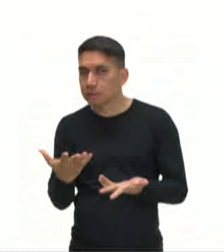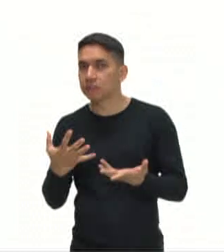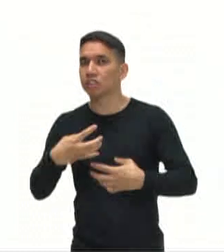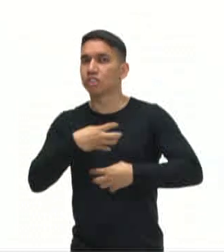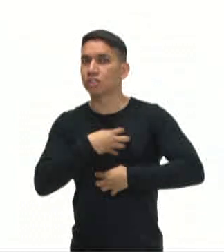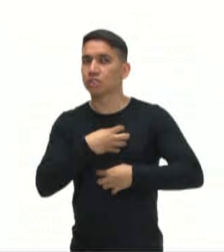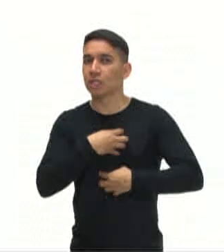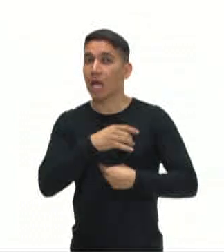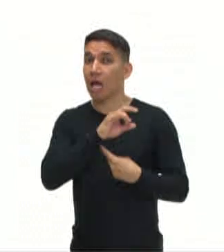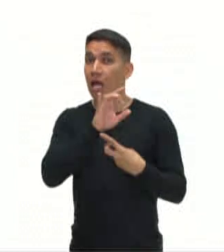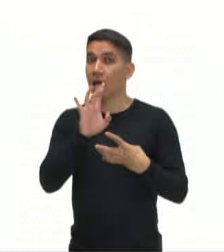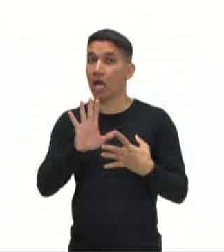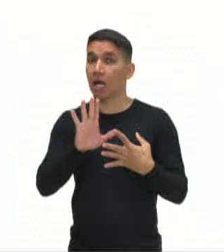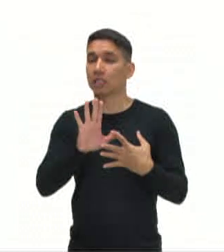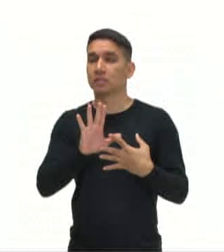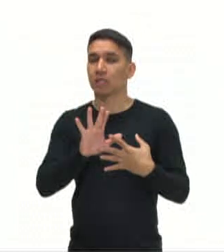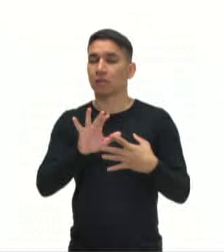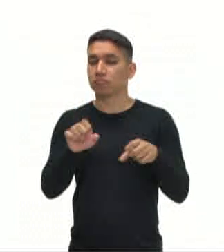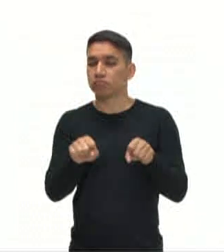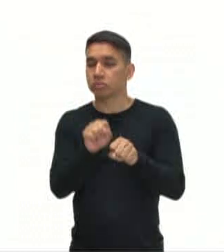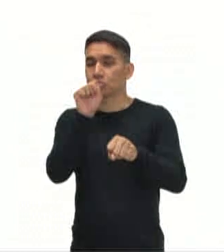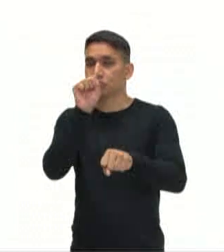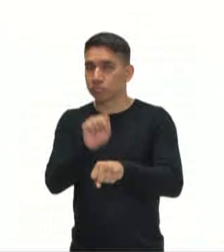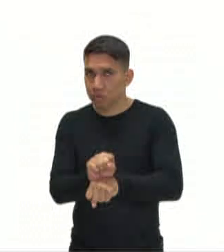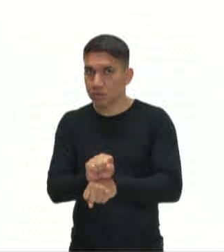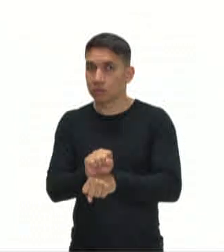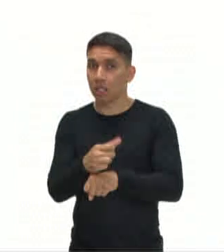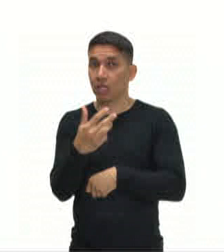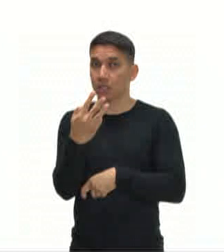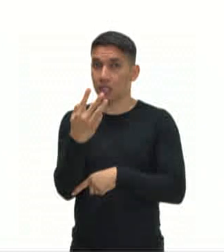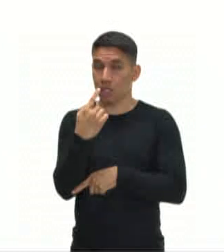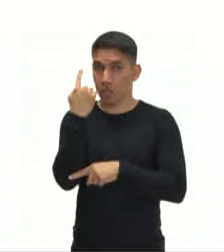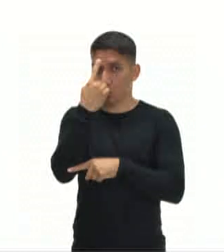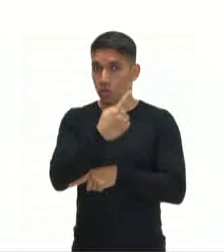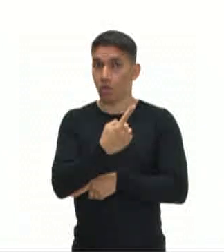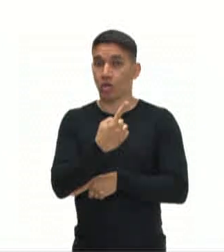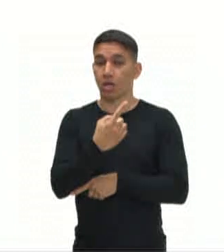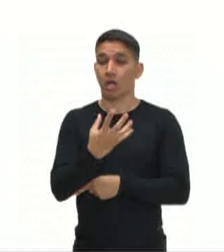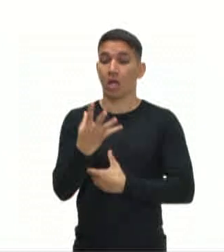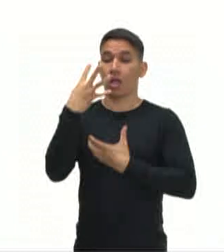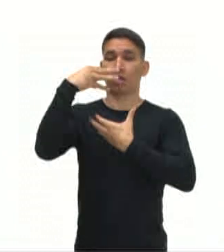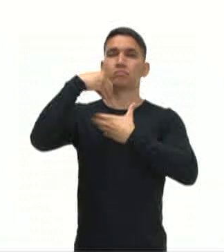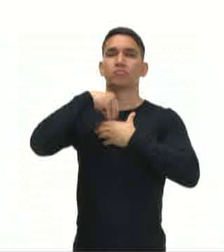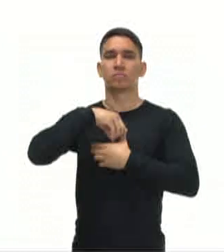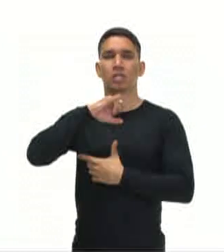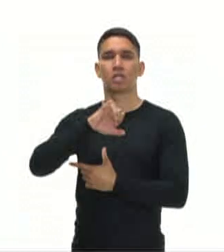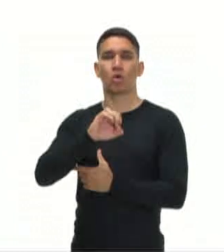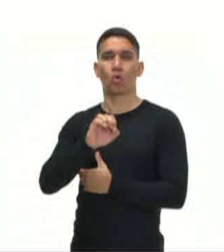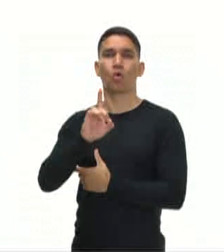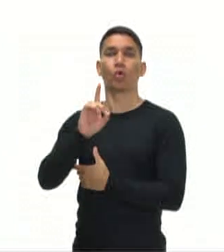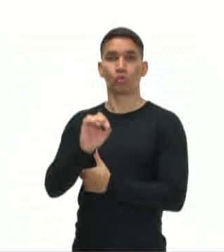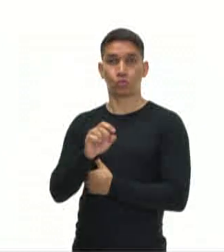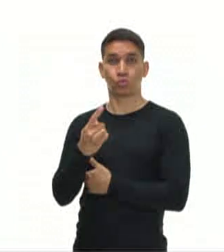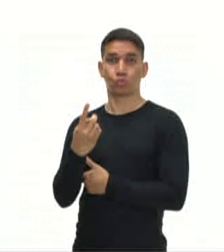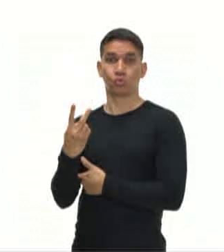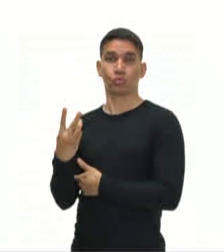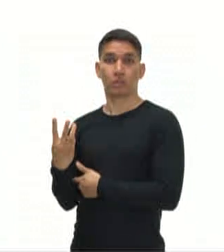de 13 horas, a quantidade do iodo 123 no organismo equivale